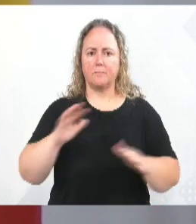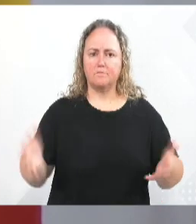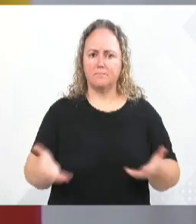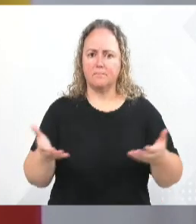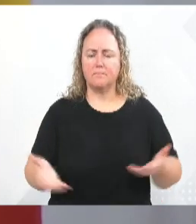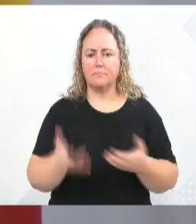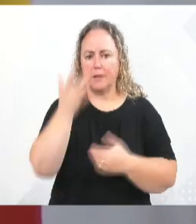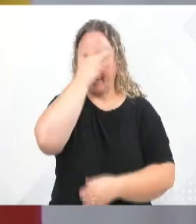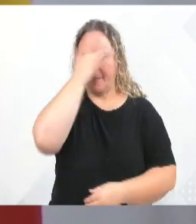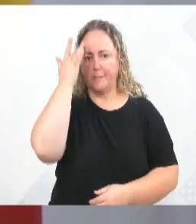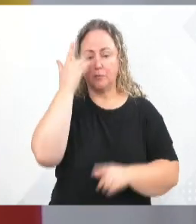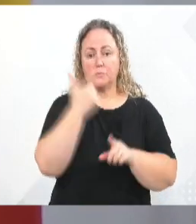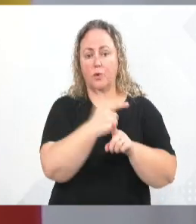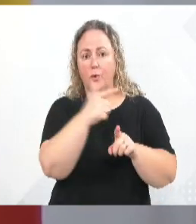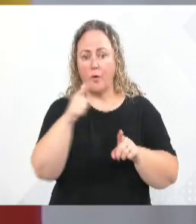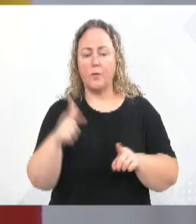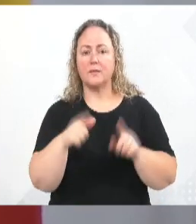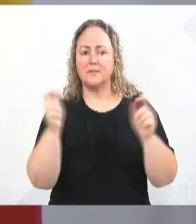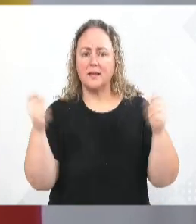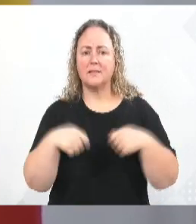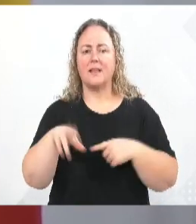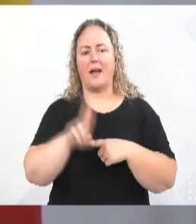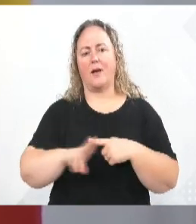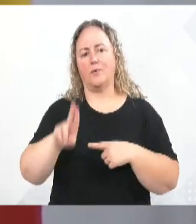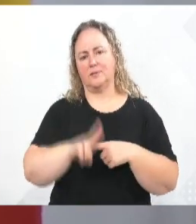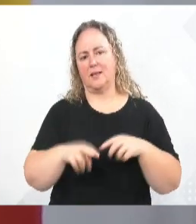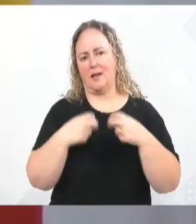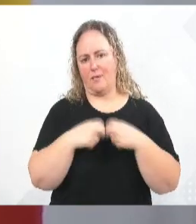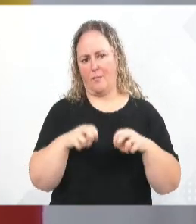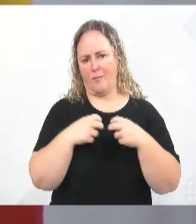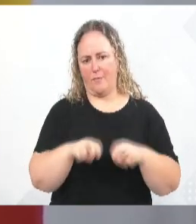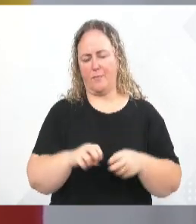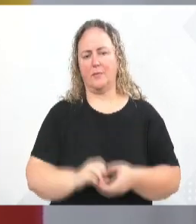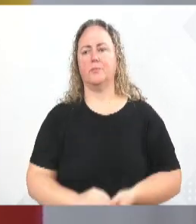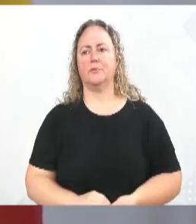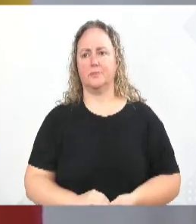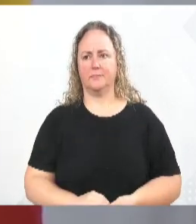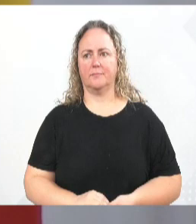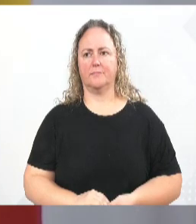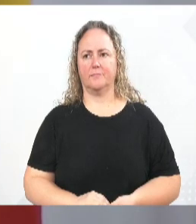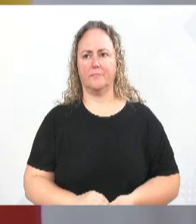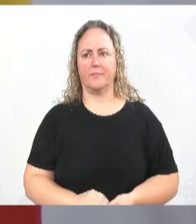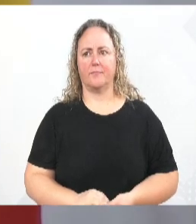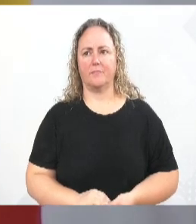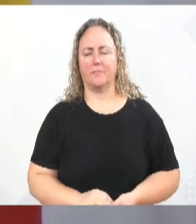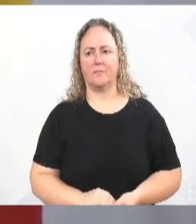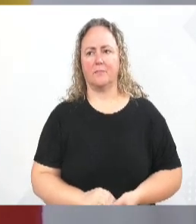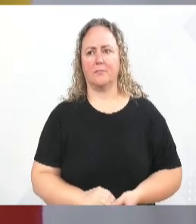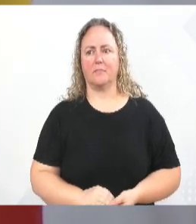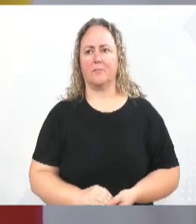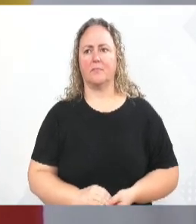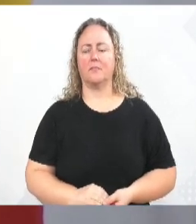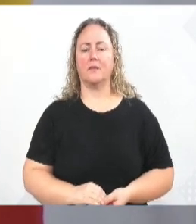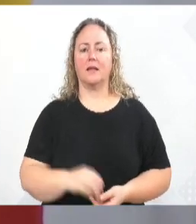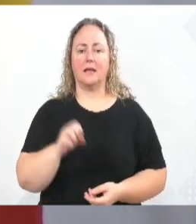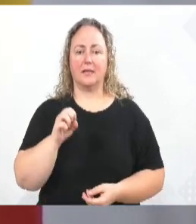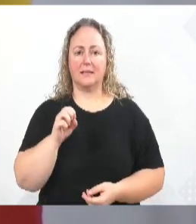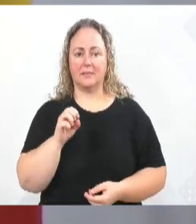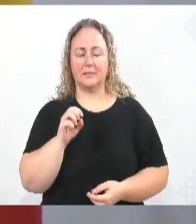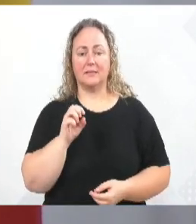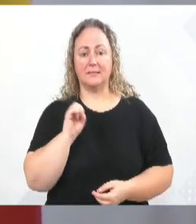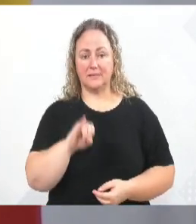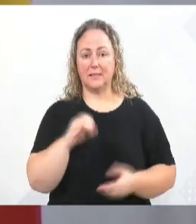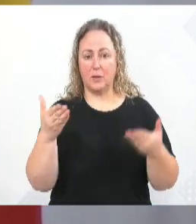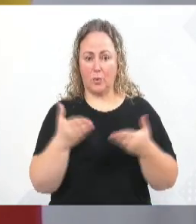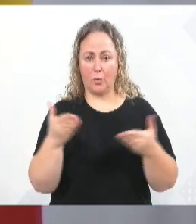mais pessoas passassem a utilizar o transporte público da cidade. Se hoje fazemos repasses da ordem de 33 milhões